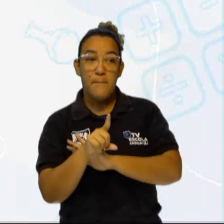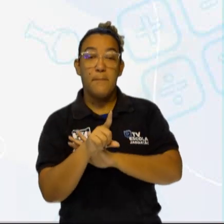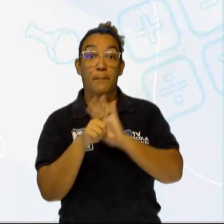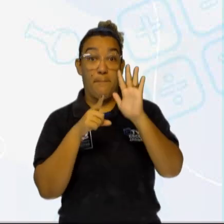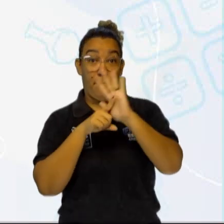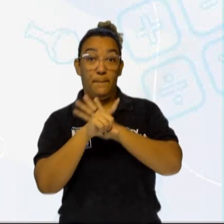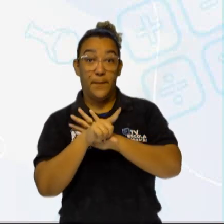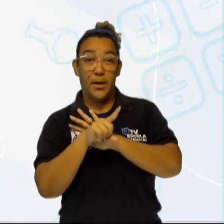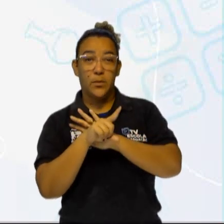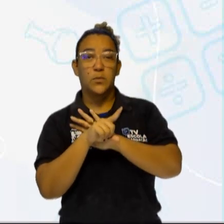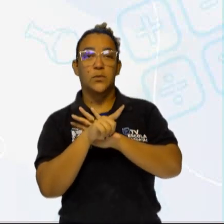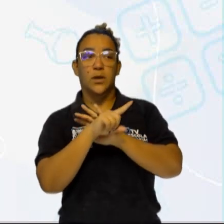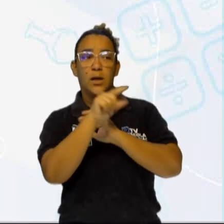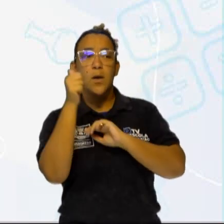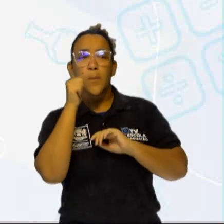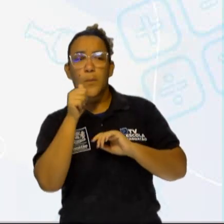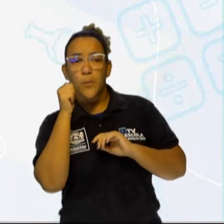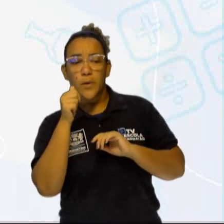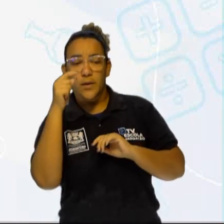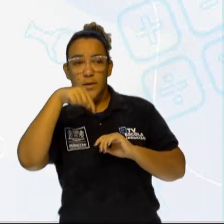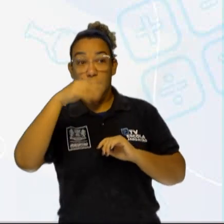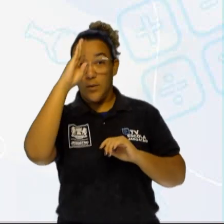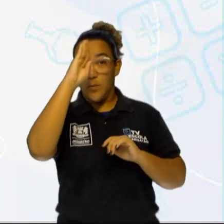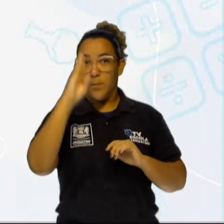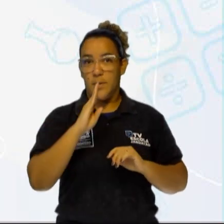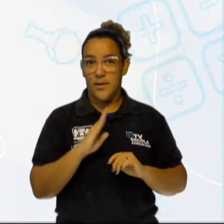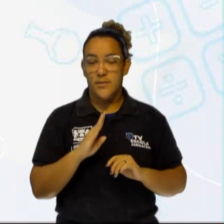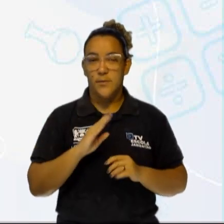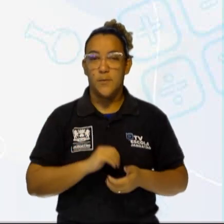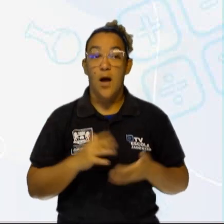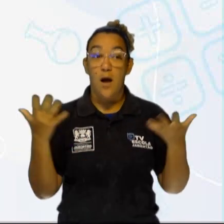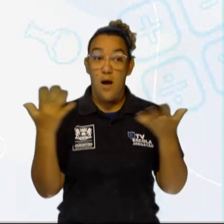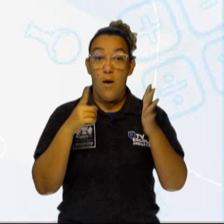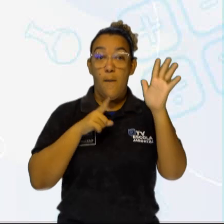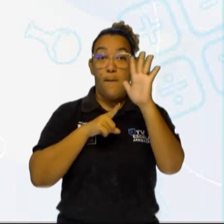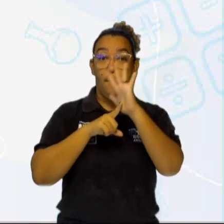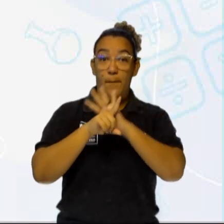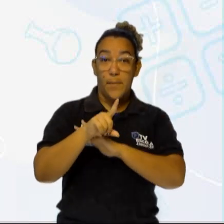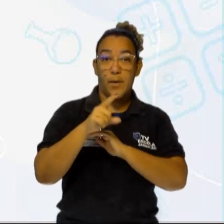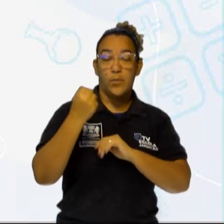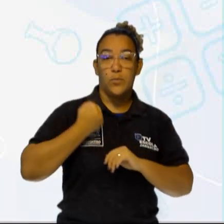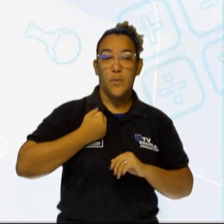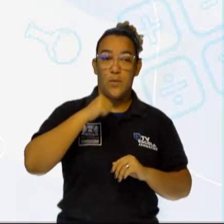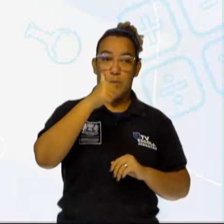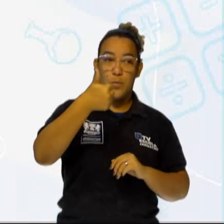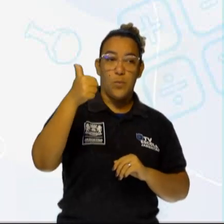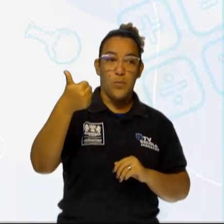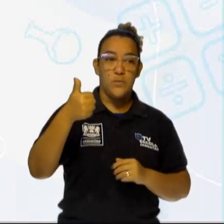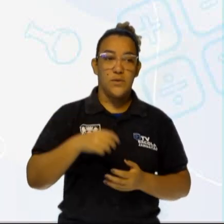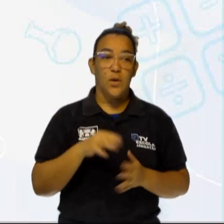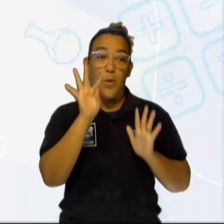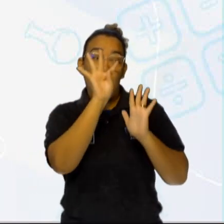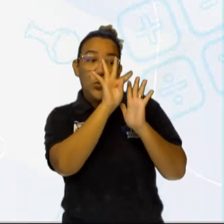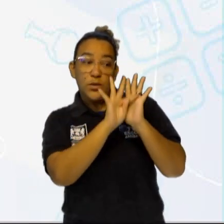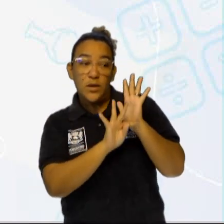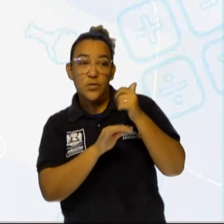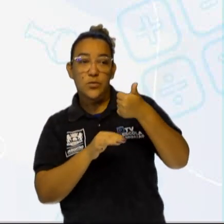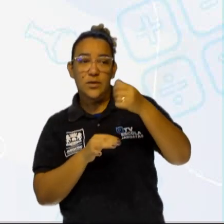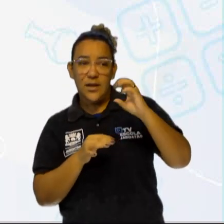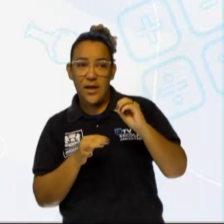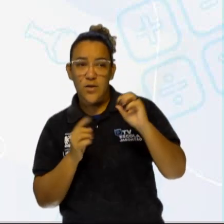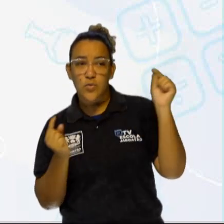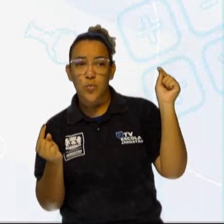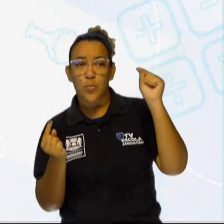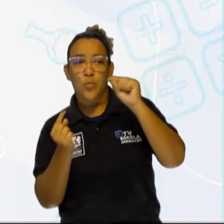retrata essa questão da mulher no Brasil, né? Vamos aí para a questão e ver o que a questão nos pede. O texto 10 corresponde à